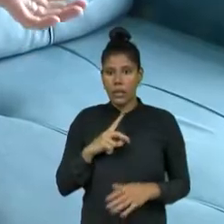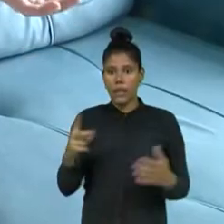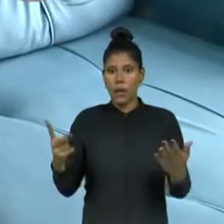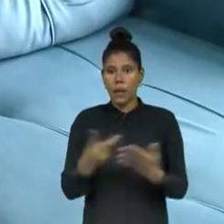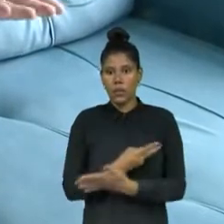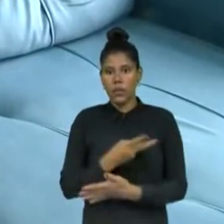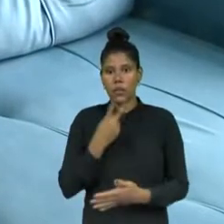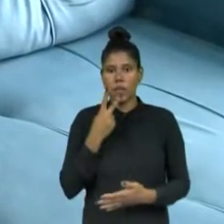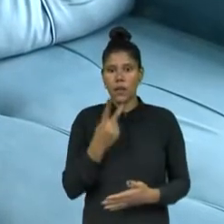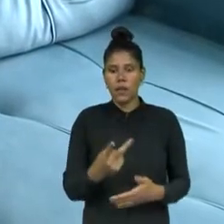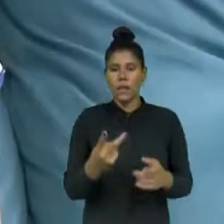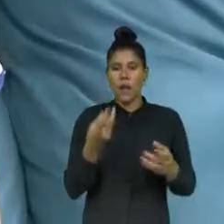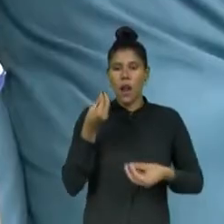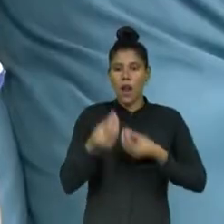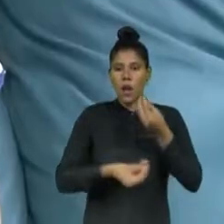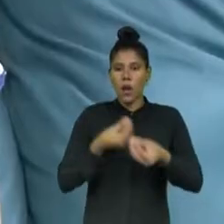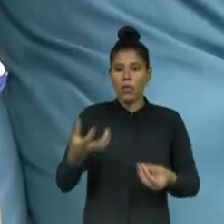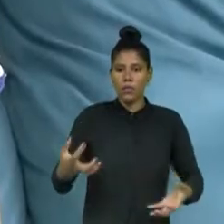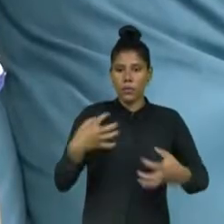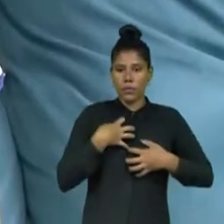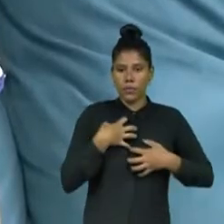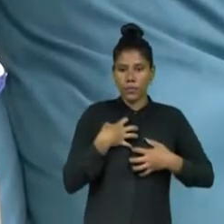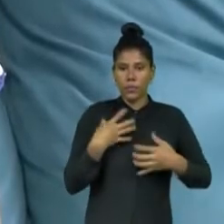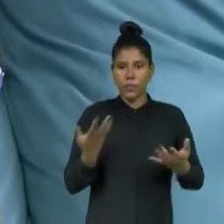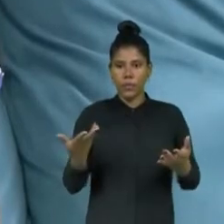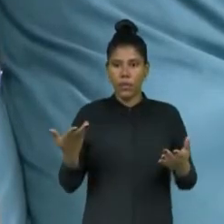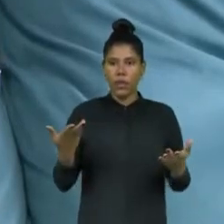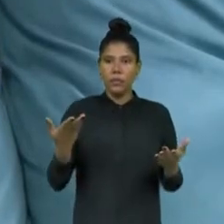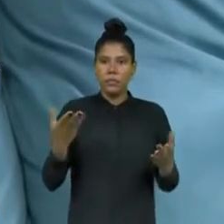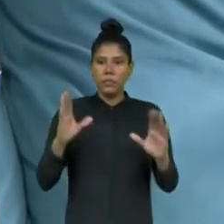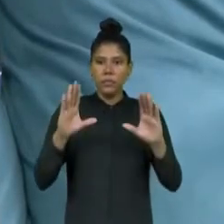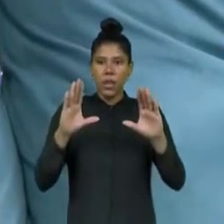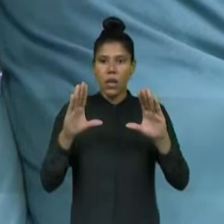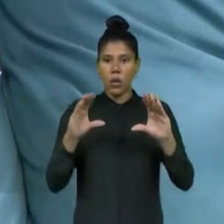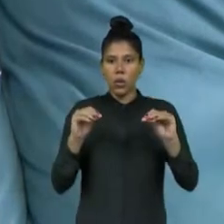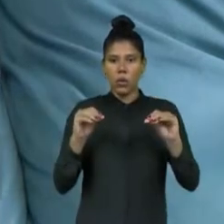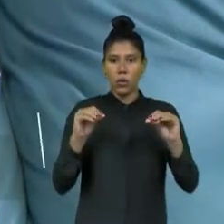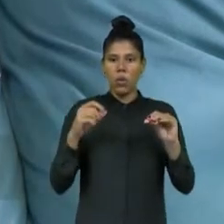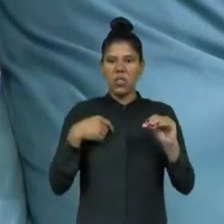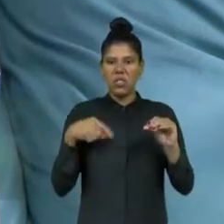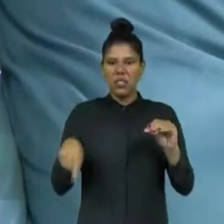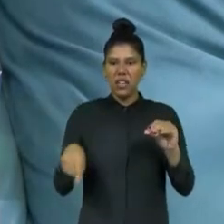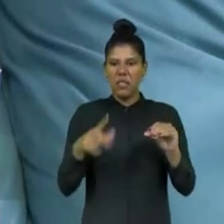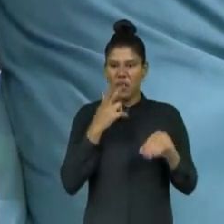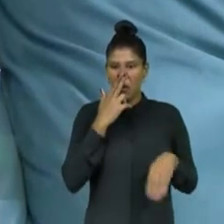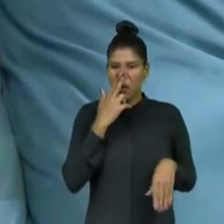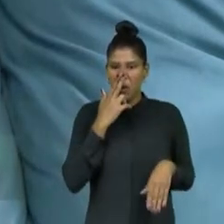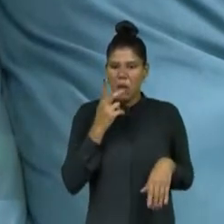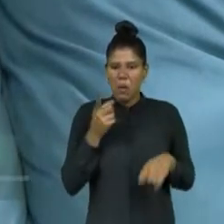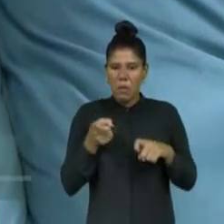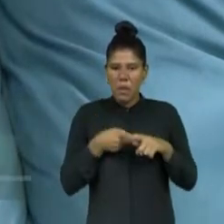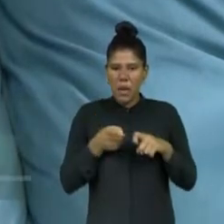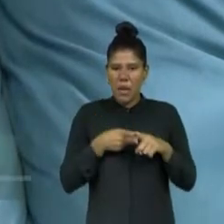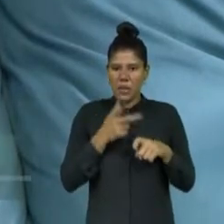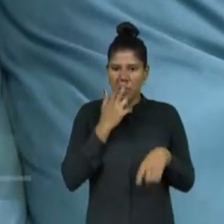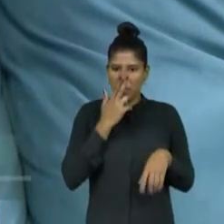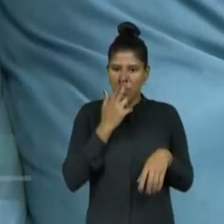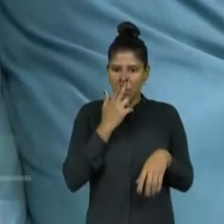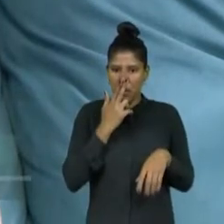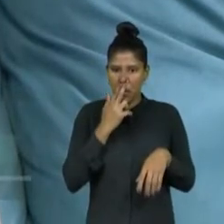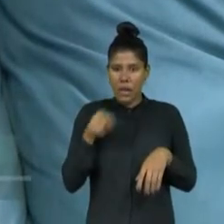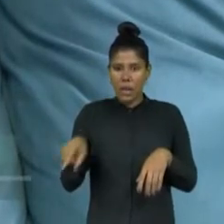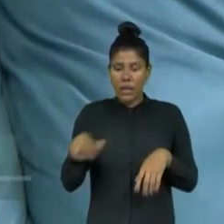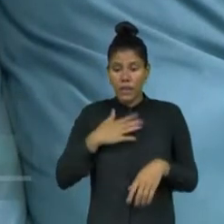conta como se sentiu. Naquela noite ele estava nitidamente de mau humor, né? Ele foi acordado do descanso dele